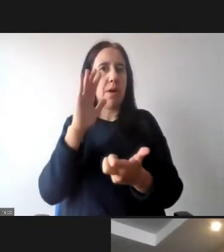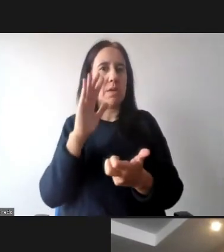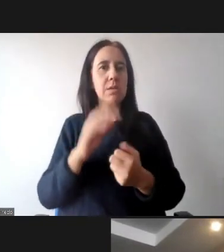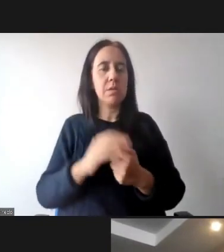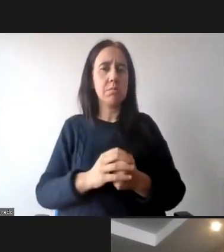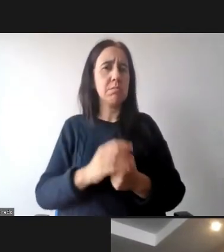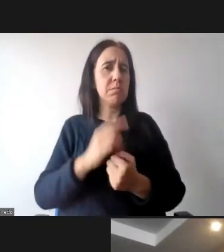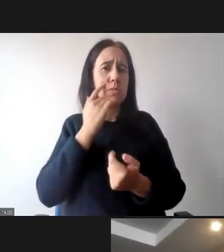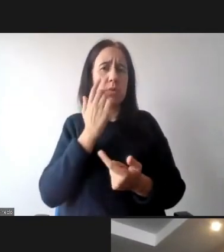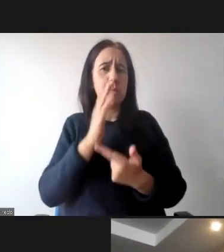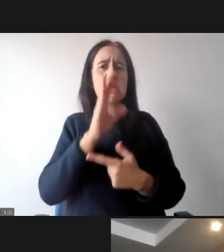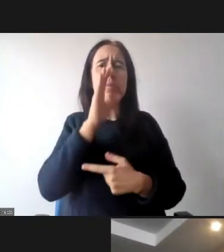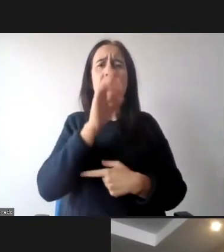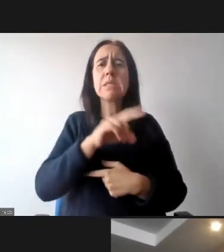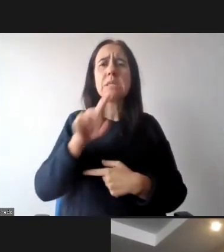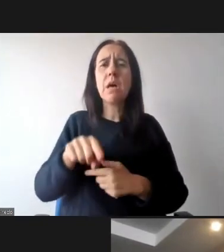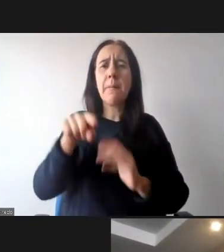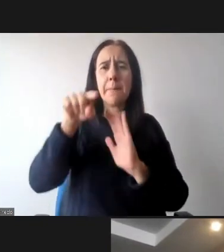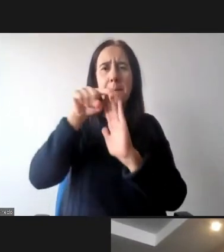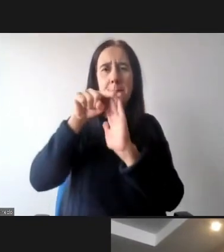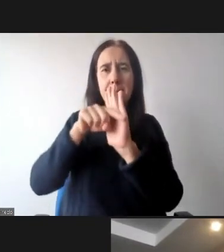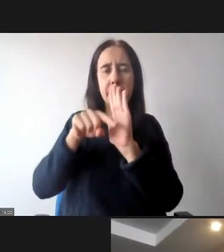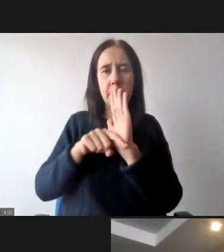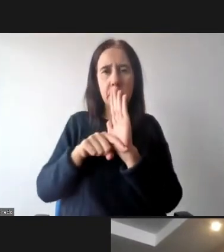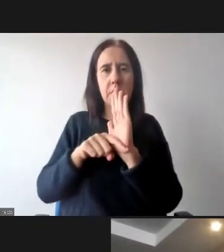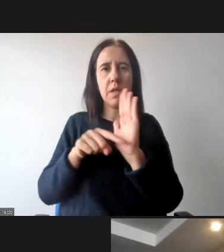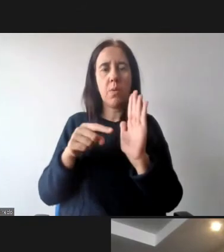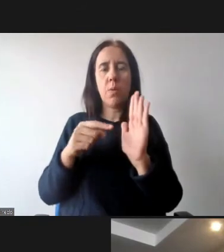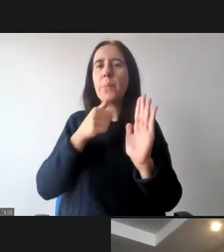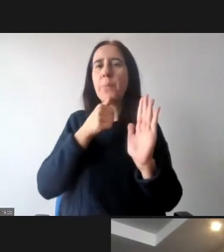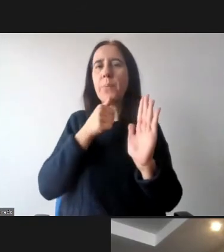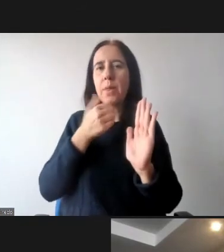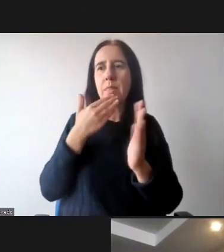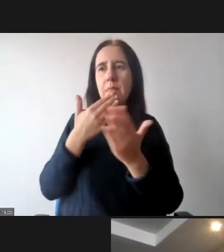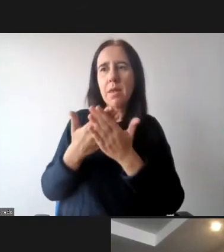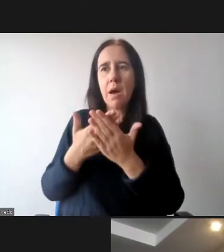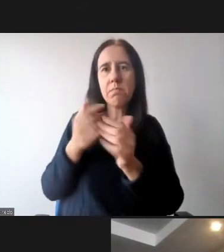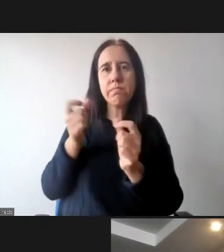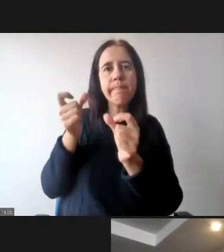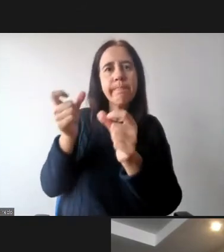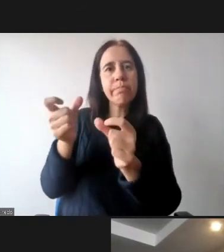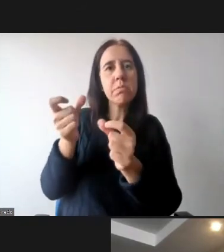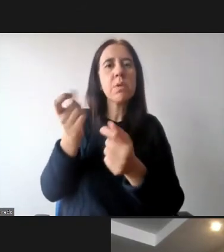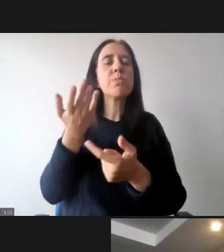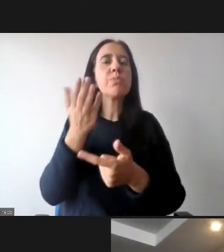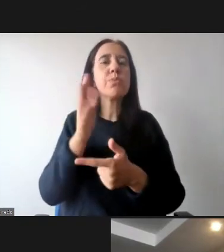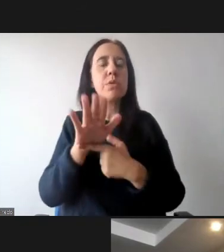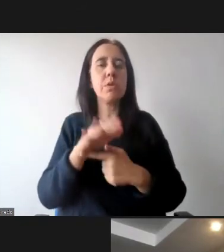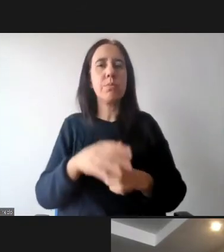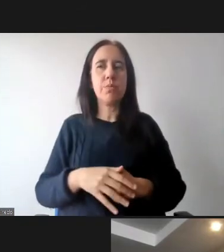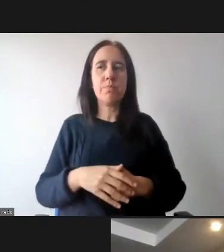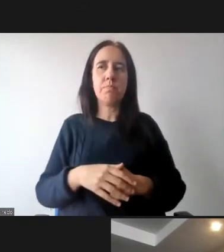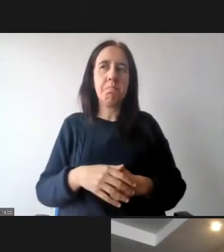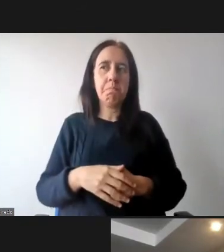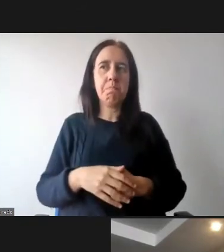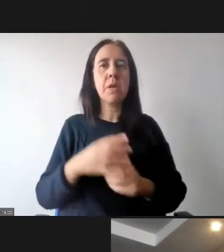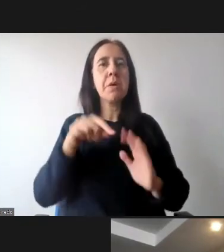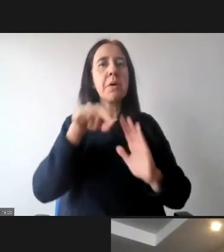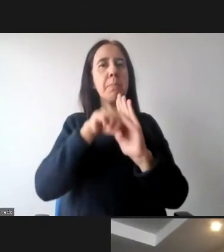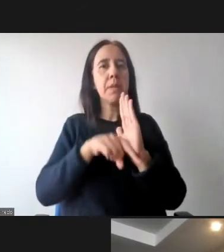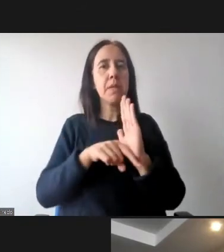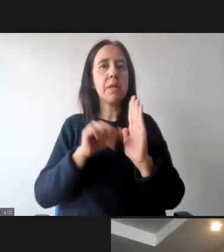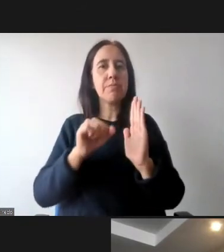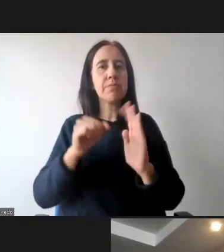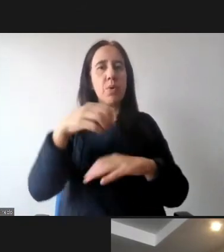nomeadamente quando estão em causa medidas ablativas. Estou a pensar, por exemplo, em medidas no âmbito do